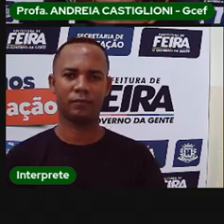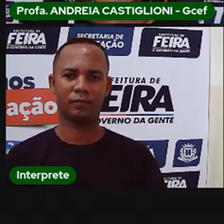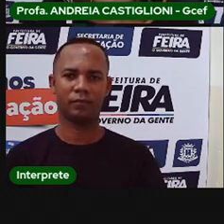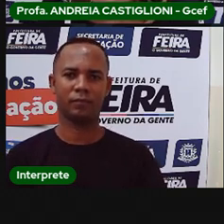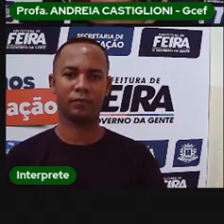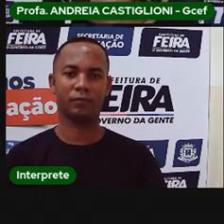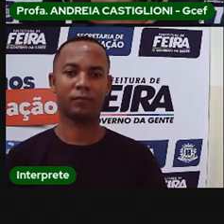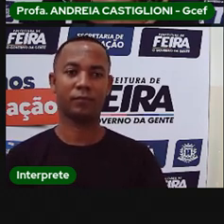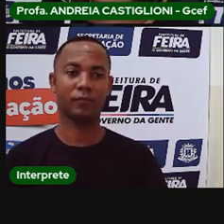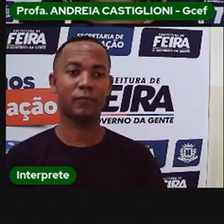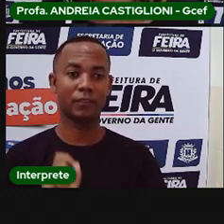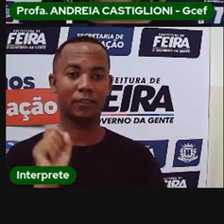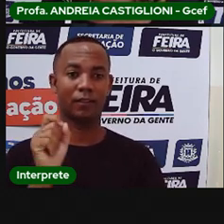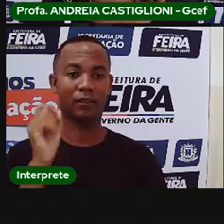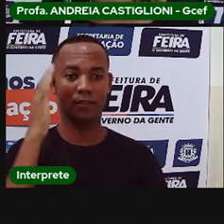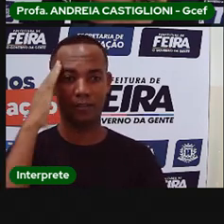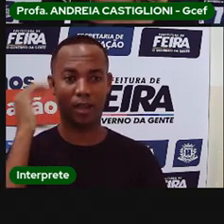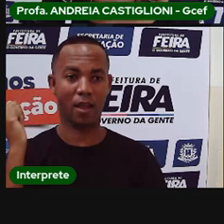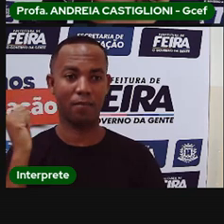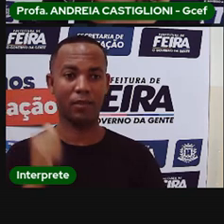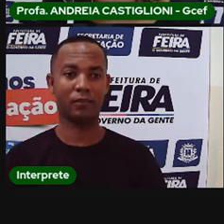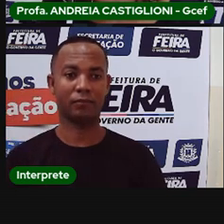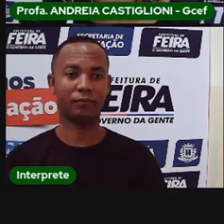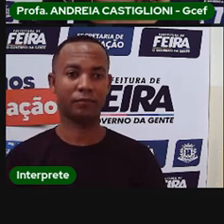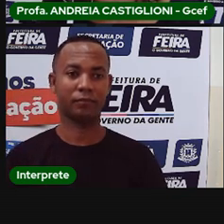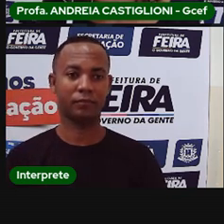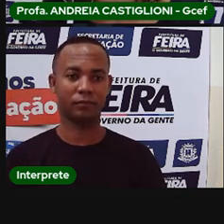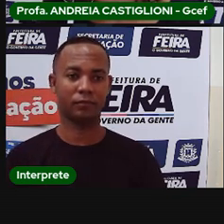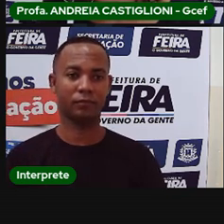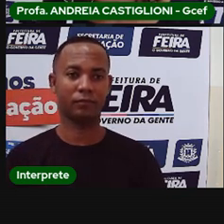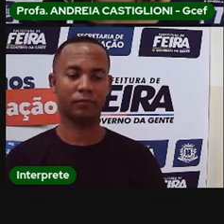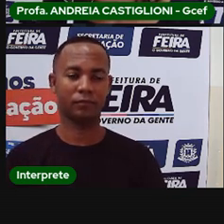Tchan, tchan, tchan, tchan. Quem souber, coloca aí no chat.